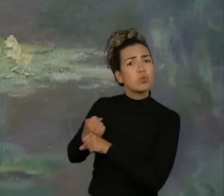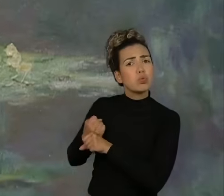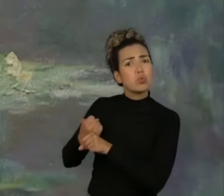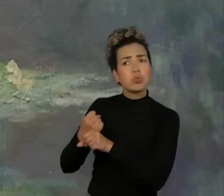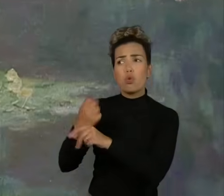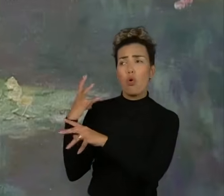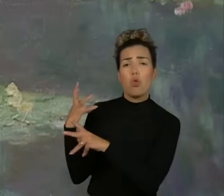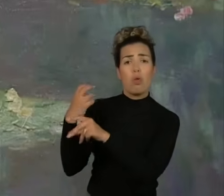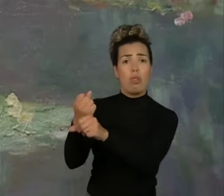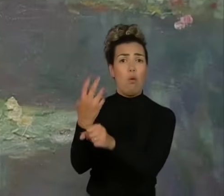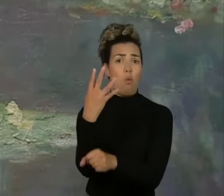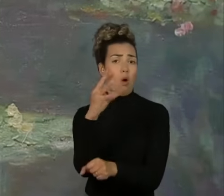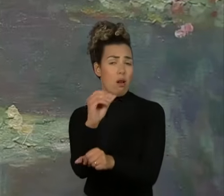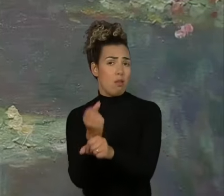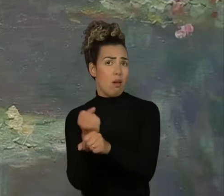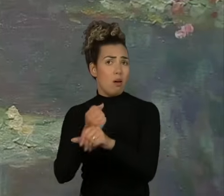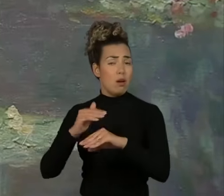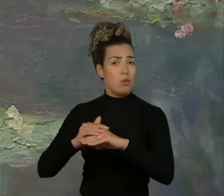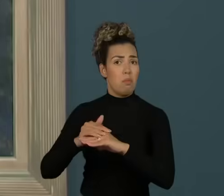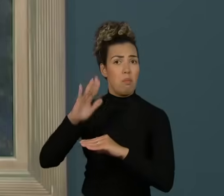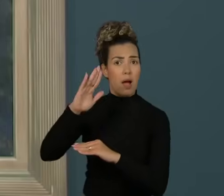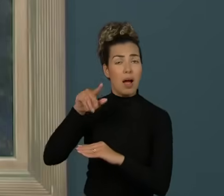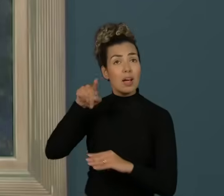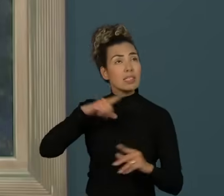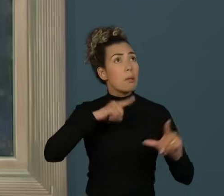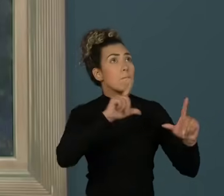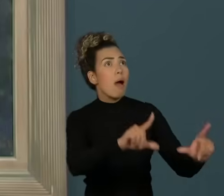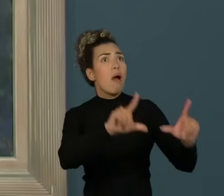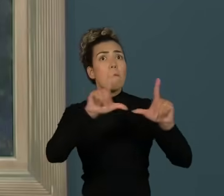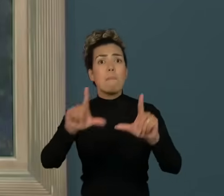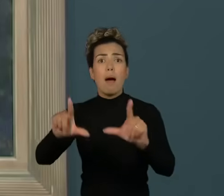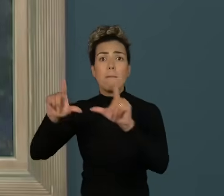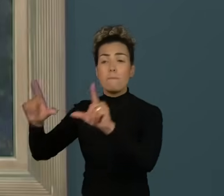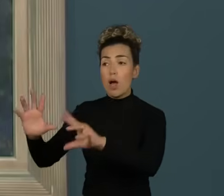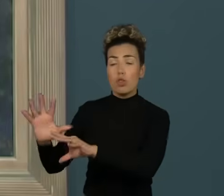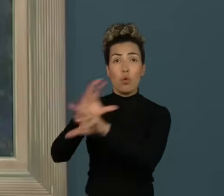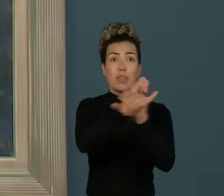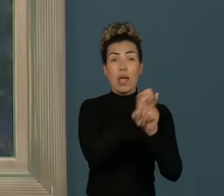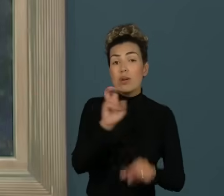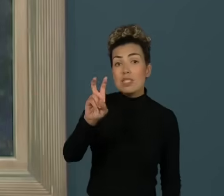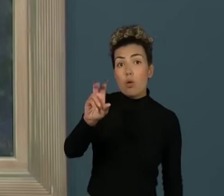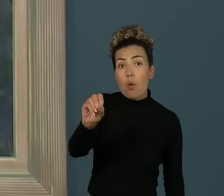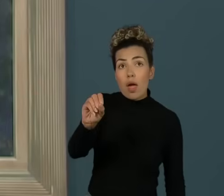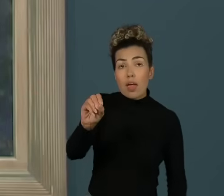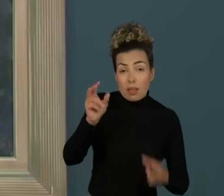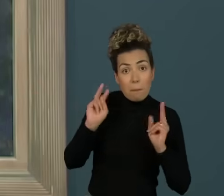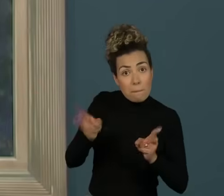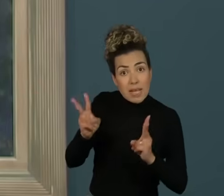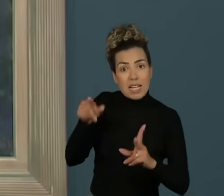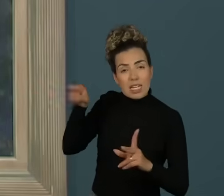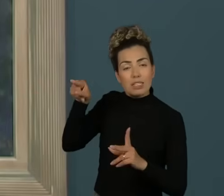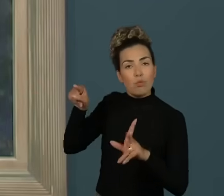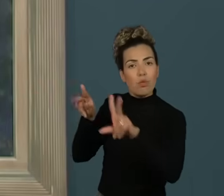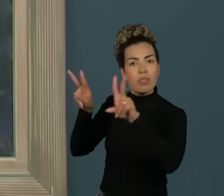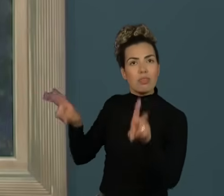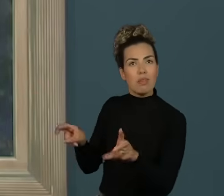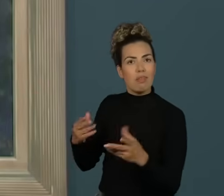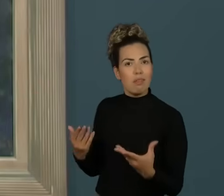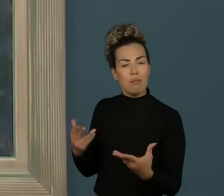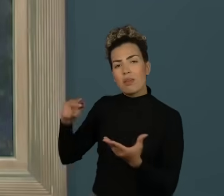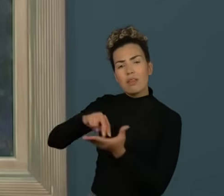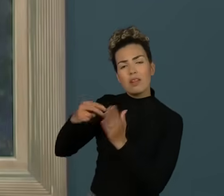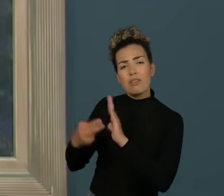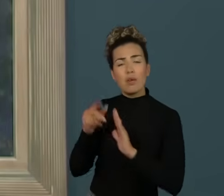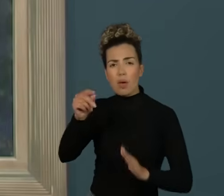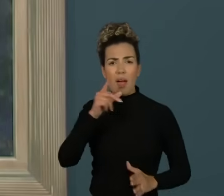de 250 telas. É um lago que ele criou, desviando a água de um pequeno riacho. Ele teve até que pedir permissão